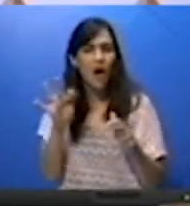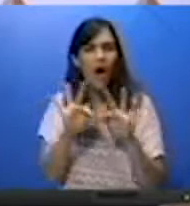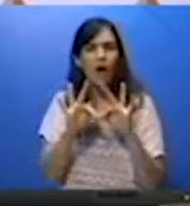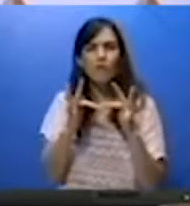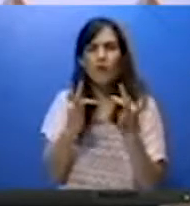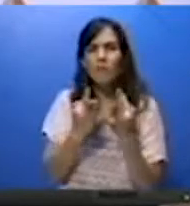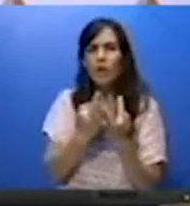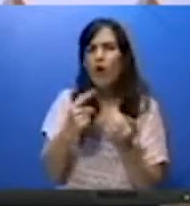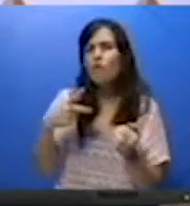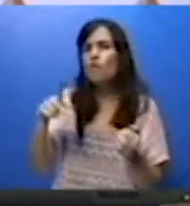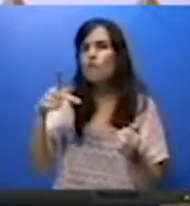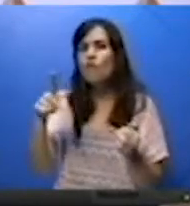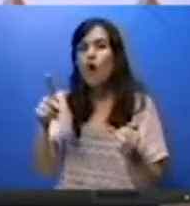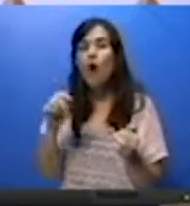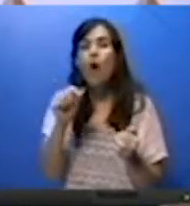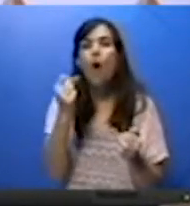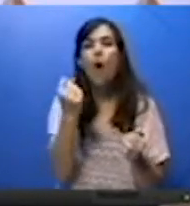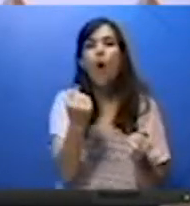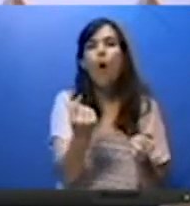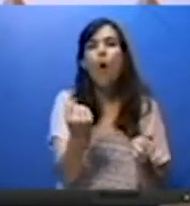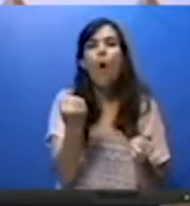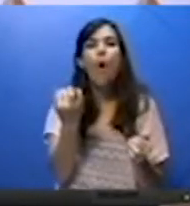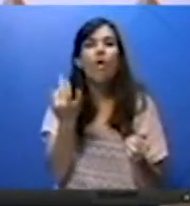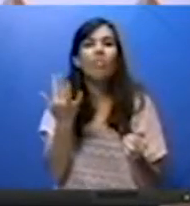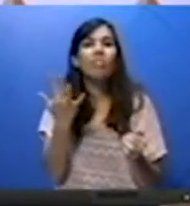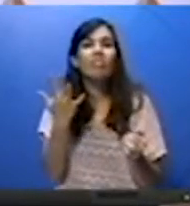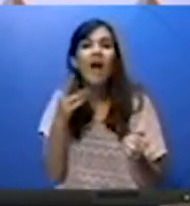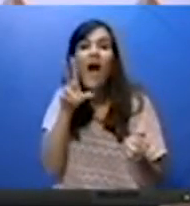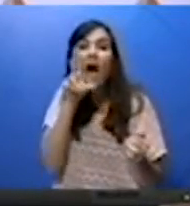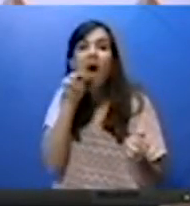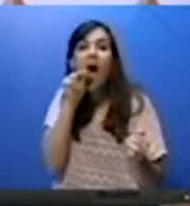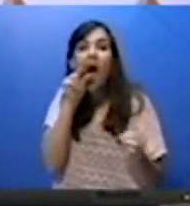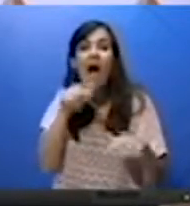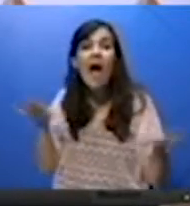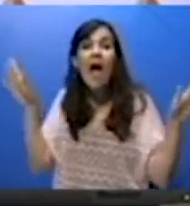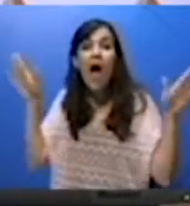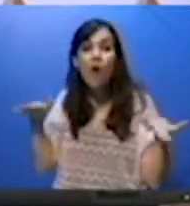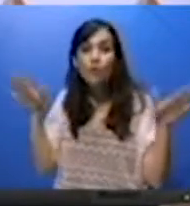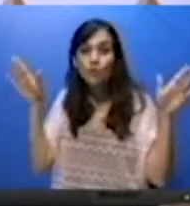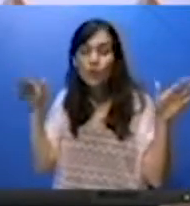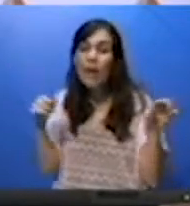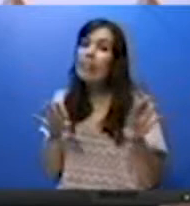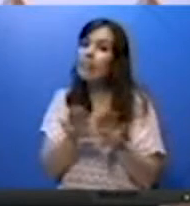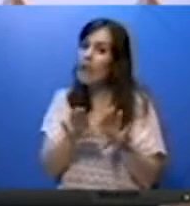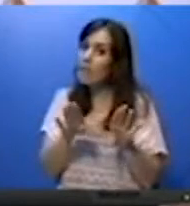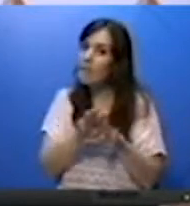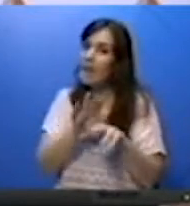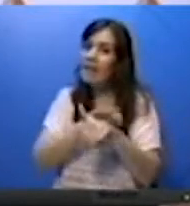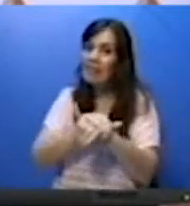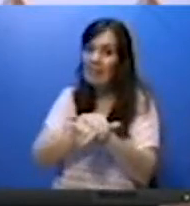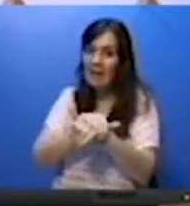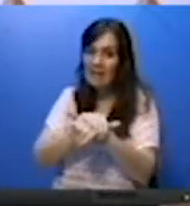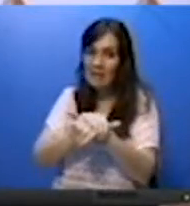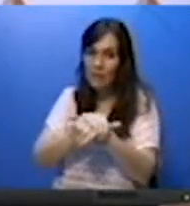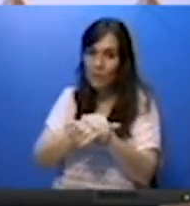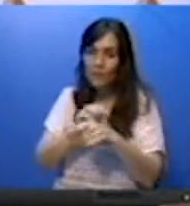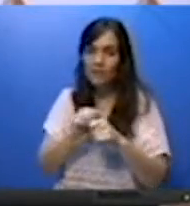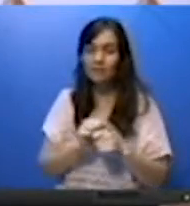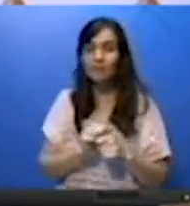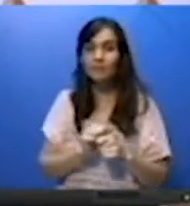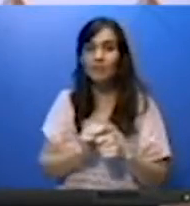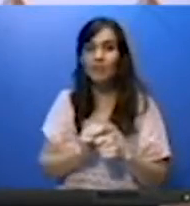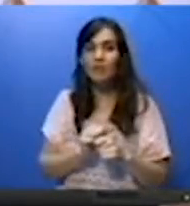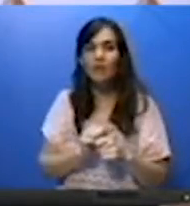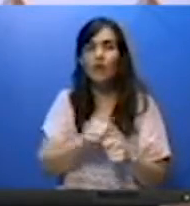ecológico e contaram 20 gansos e nomes tartarugas havia mas